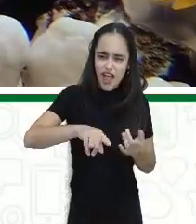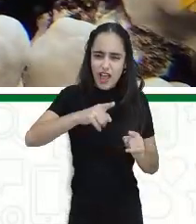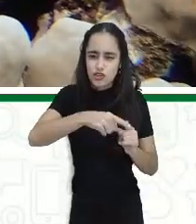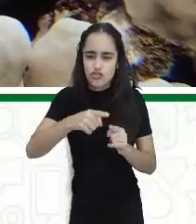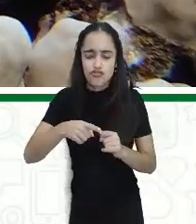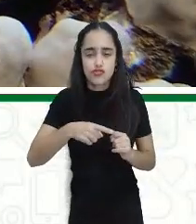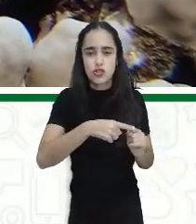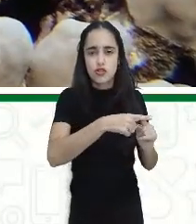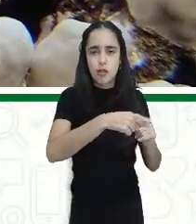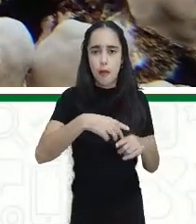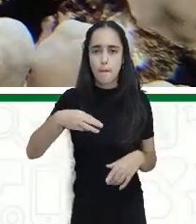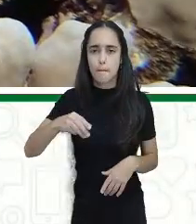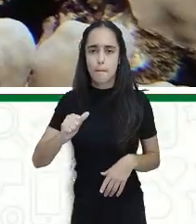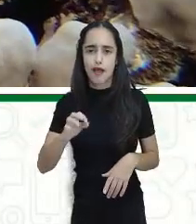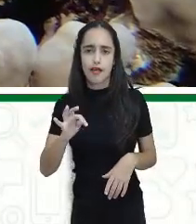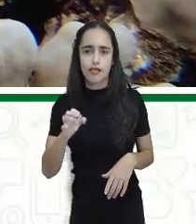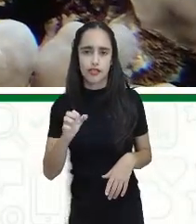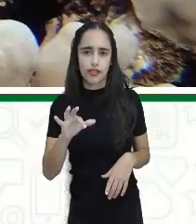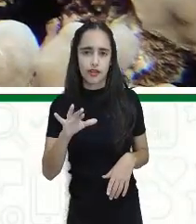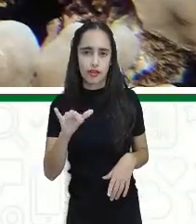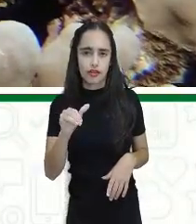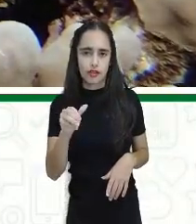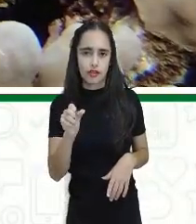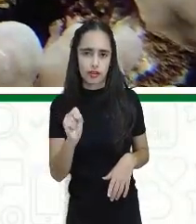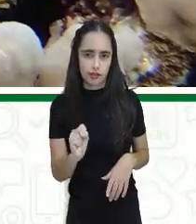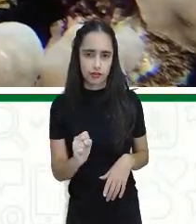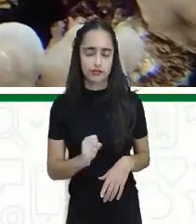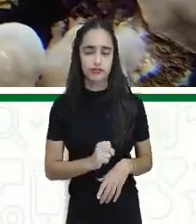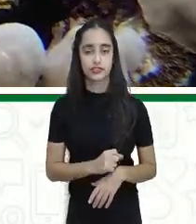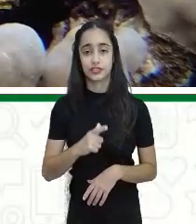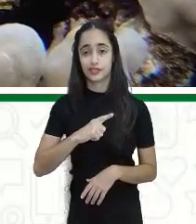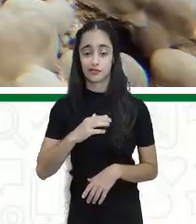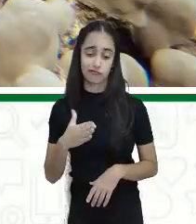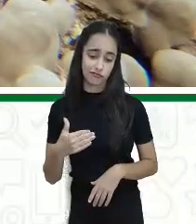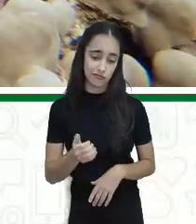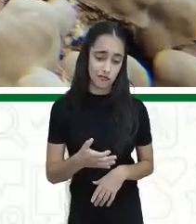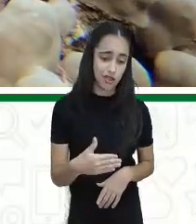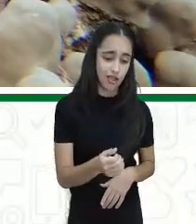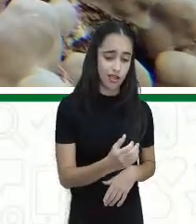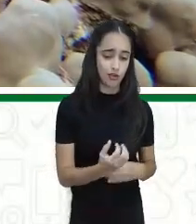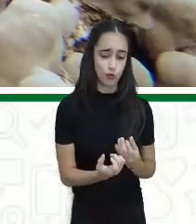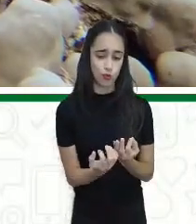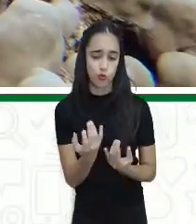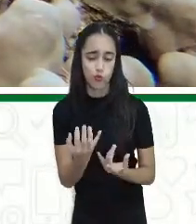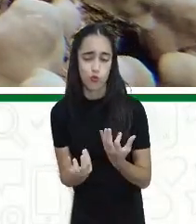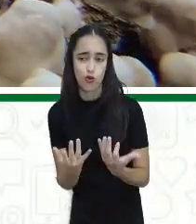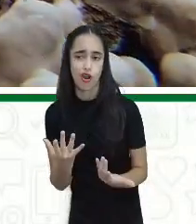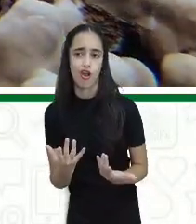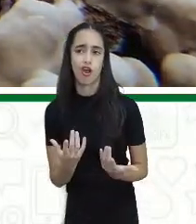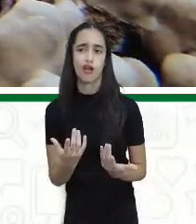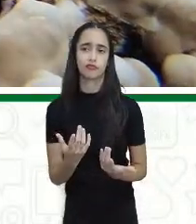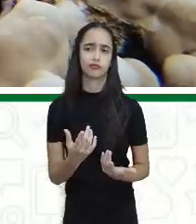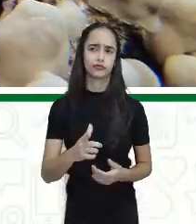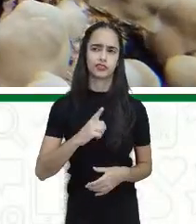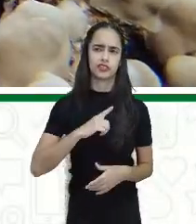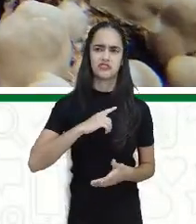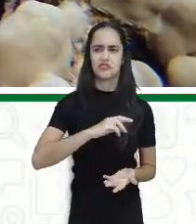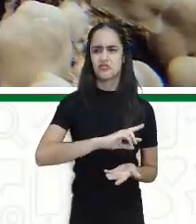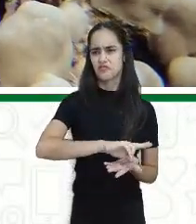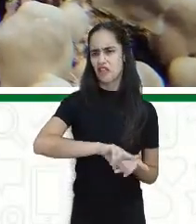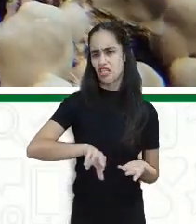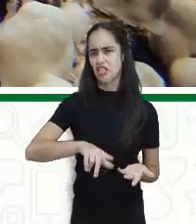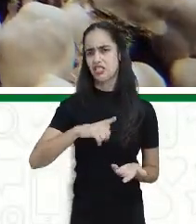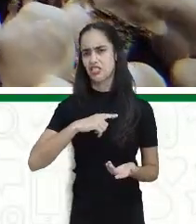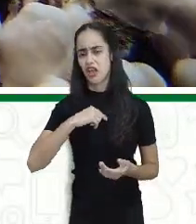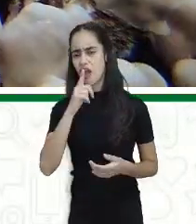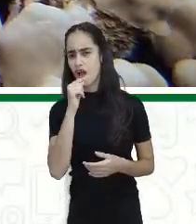peixe, animal, tem corais, tem algas, tem vegetais, né? No fundo do mar a gente também